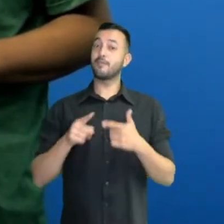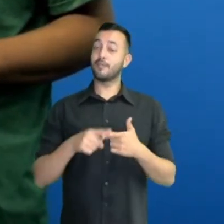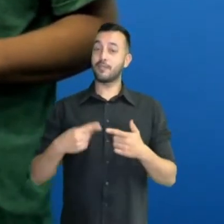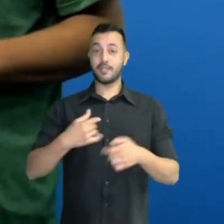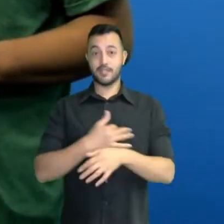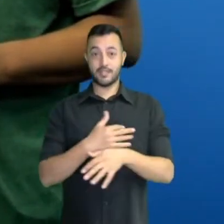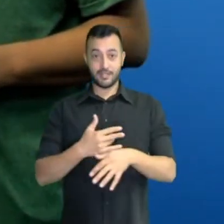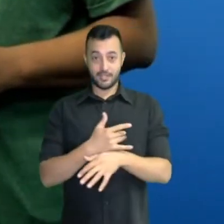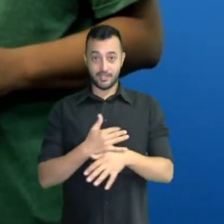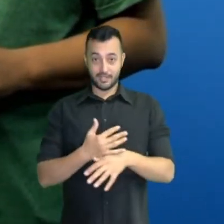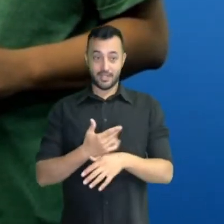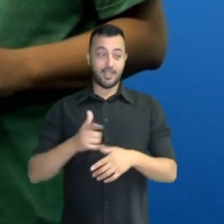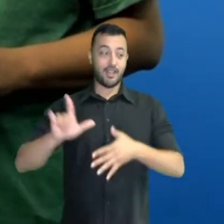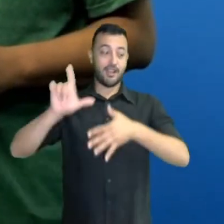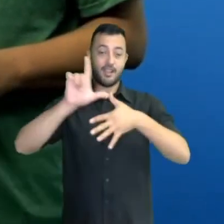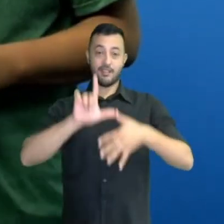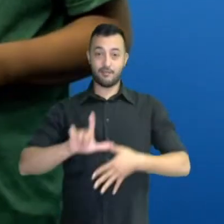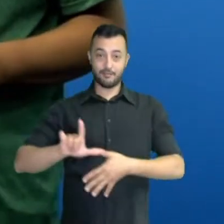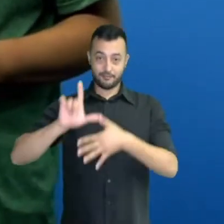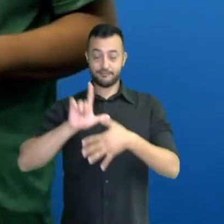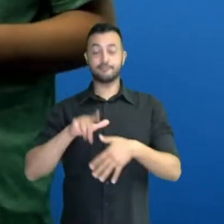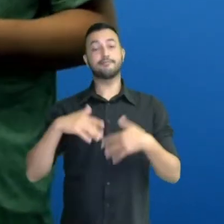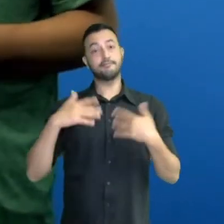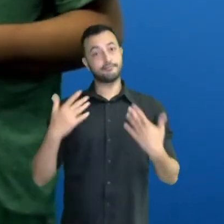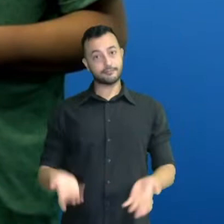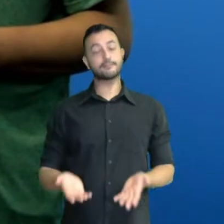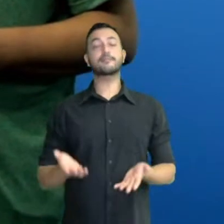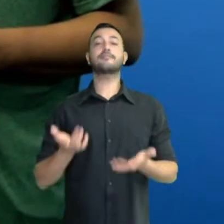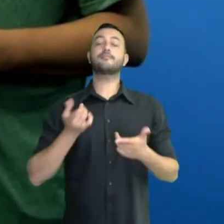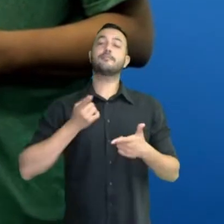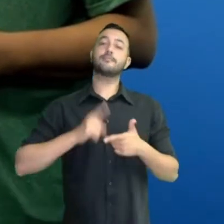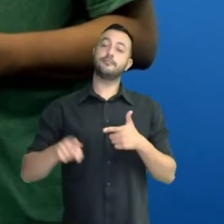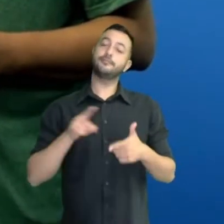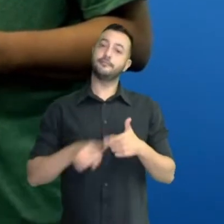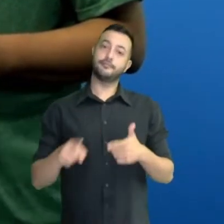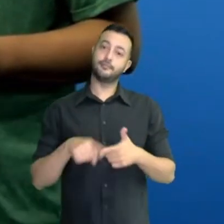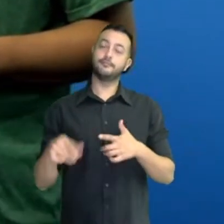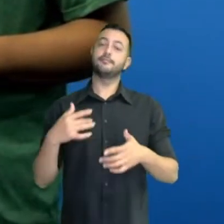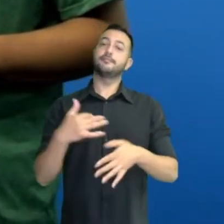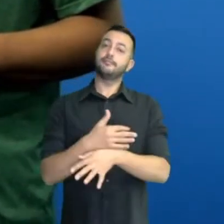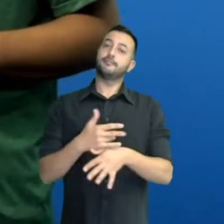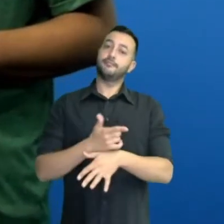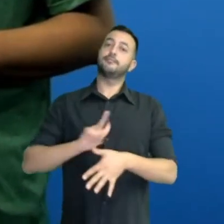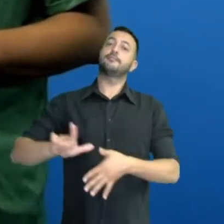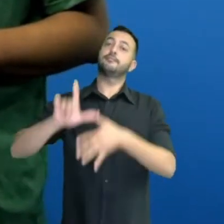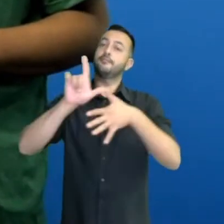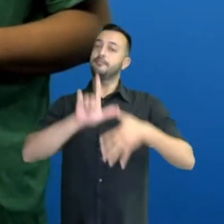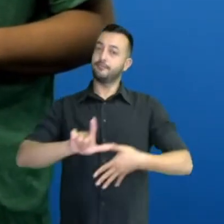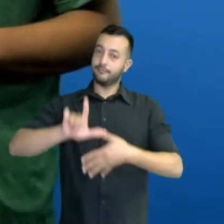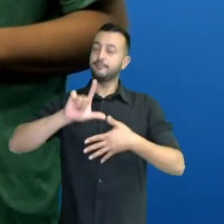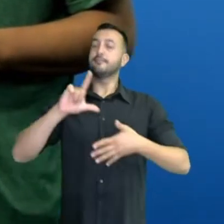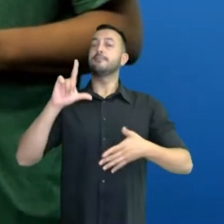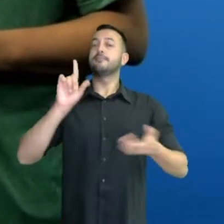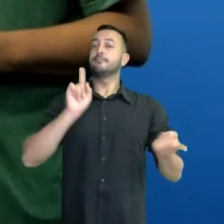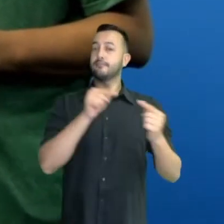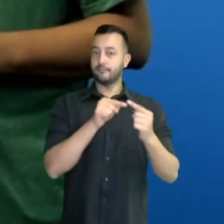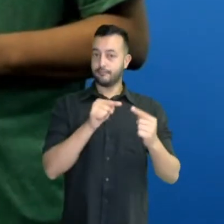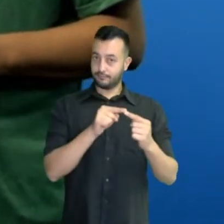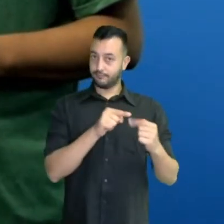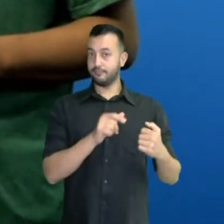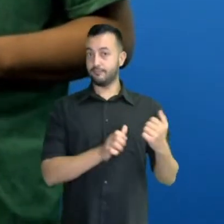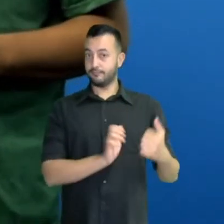cidades latino-americanas. Bem, como esses problemas das cidades latino-americanas, eles têm muito a ver com o